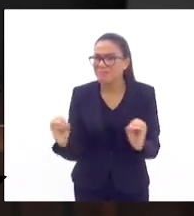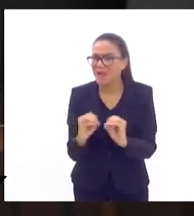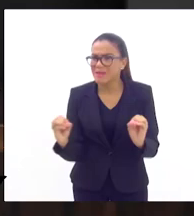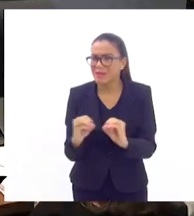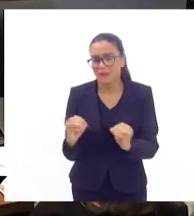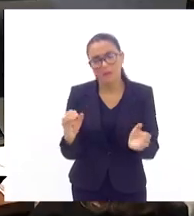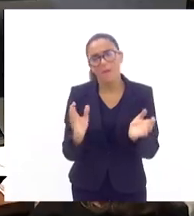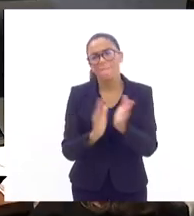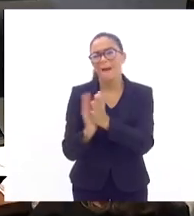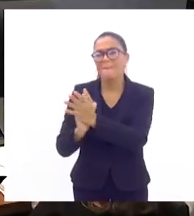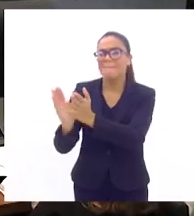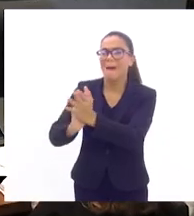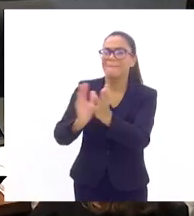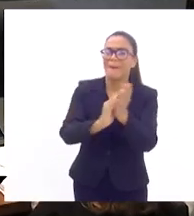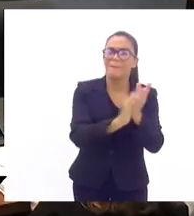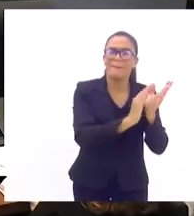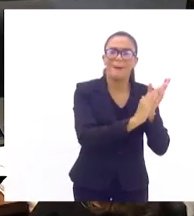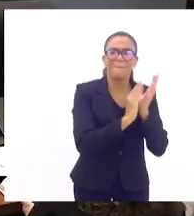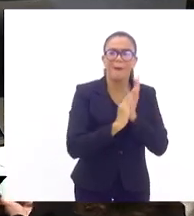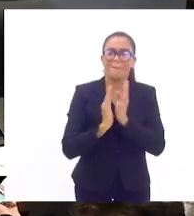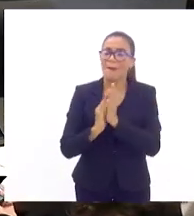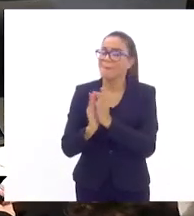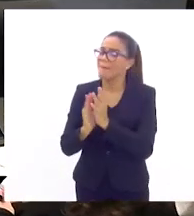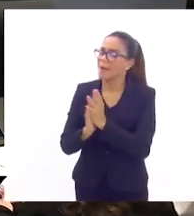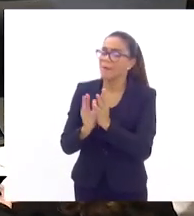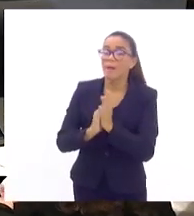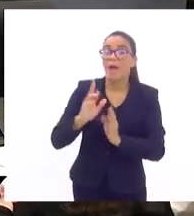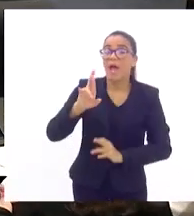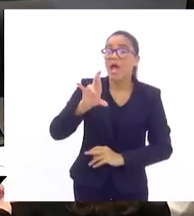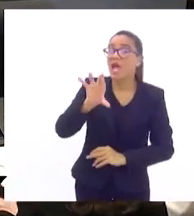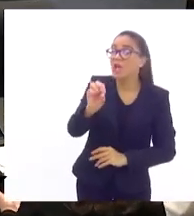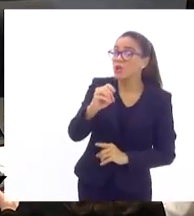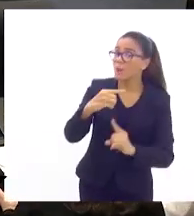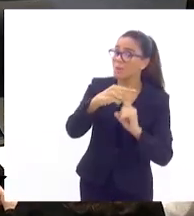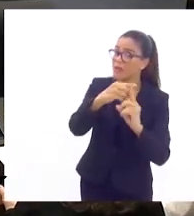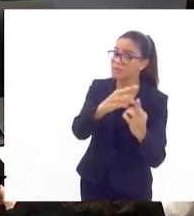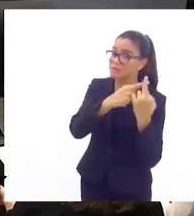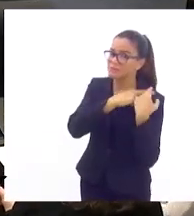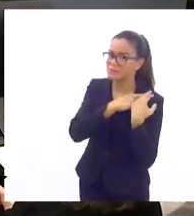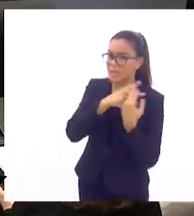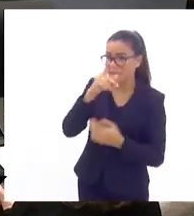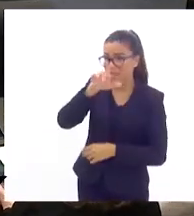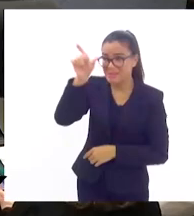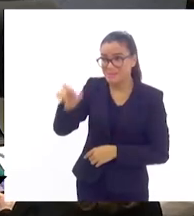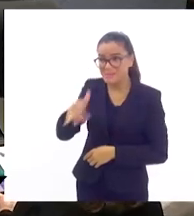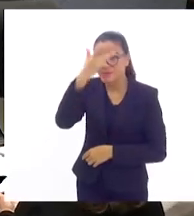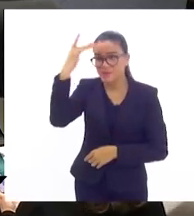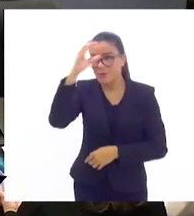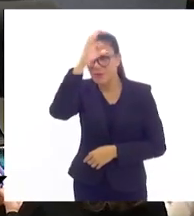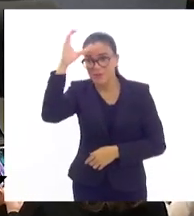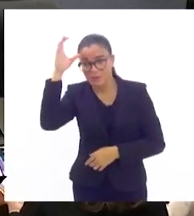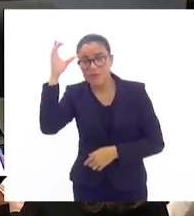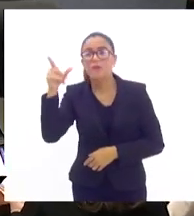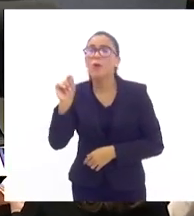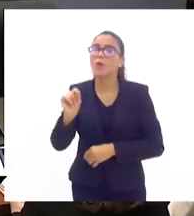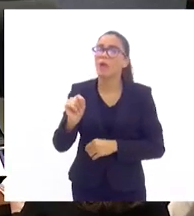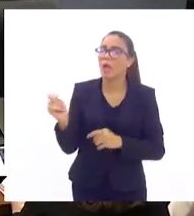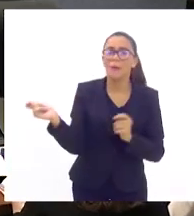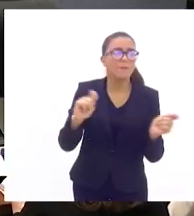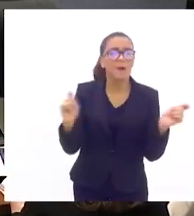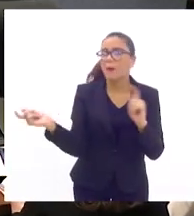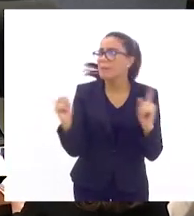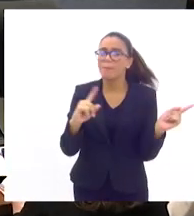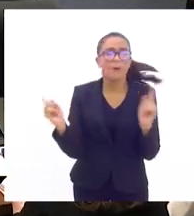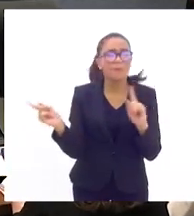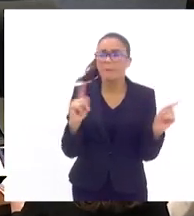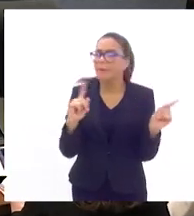a prefeitura diz assim: é com a Rio Mais. Quer dizer, esse consumidor, o contribuinte, o trabalhador, ele está no meio do ping-pong.